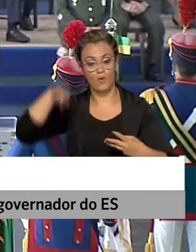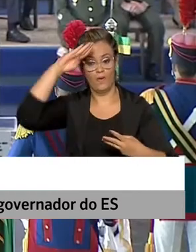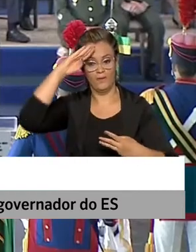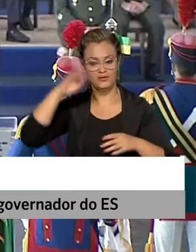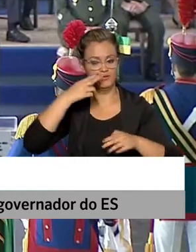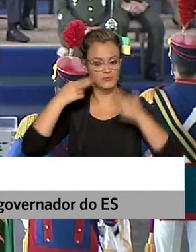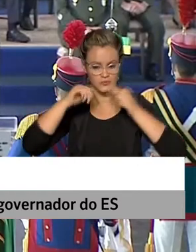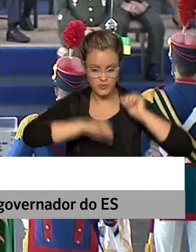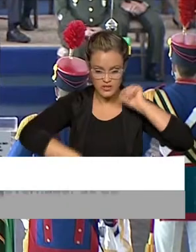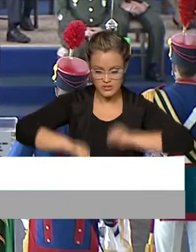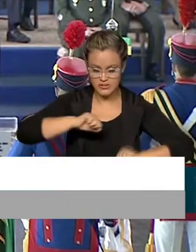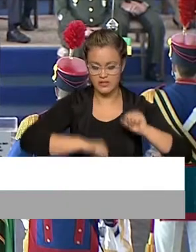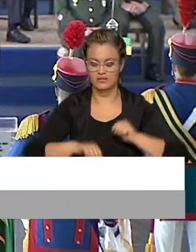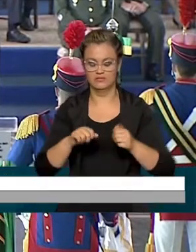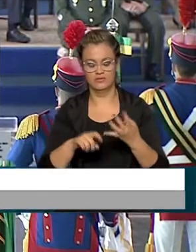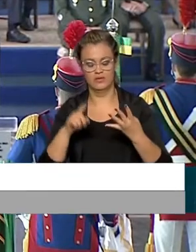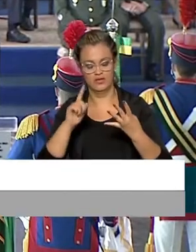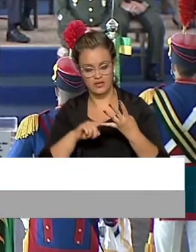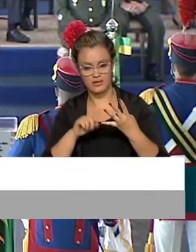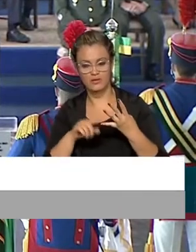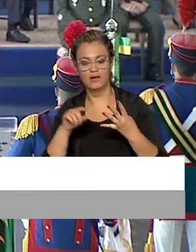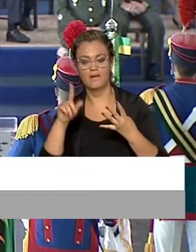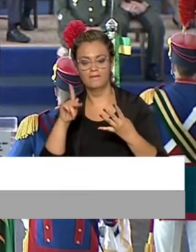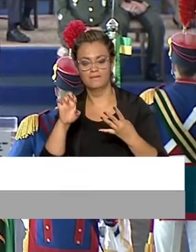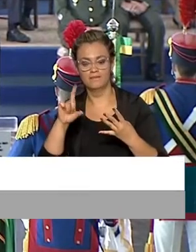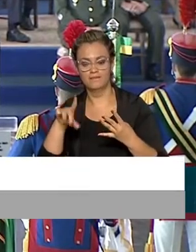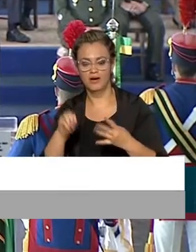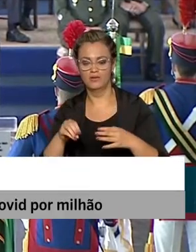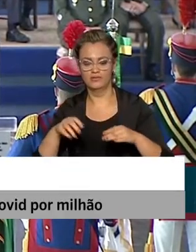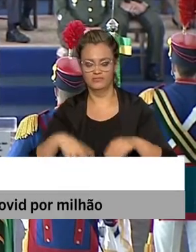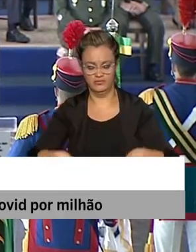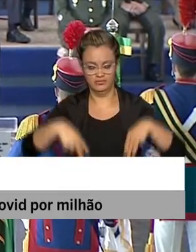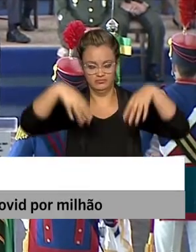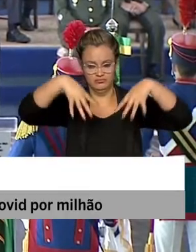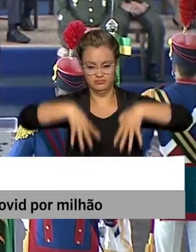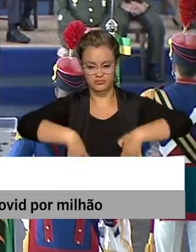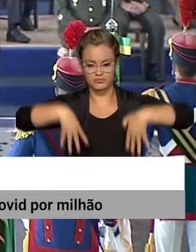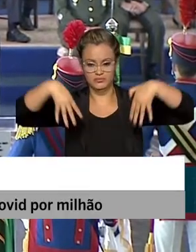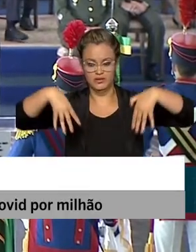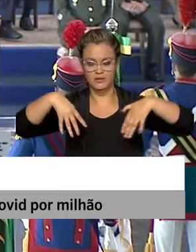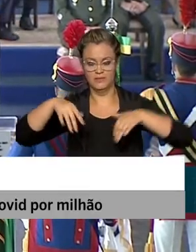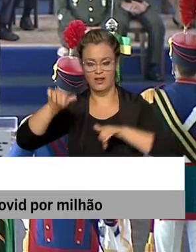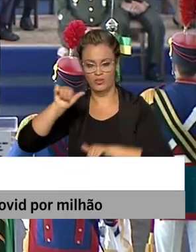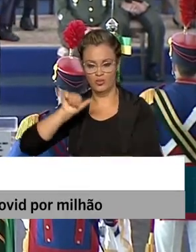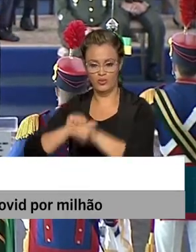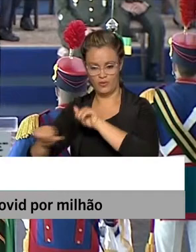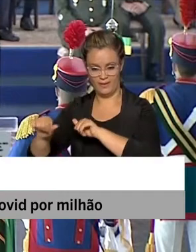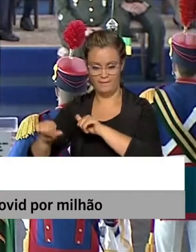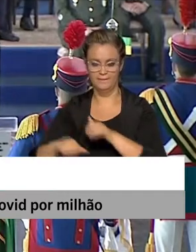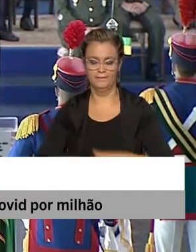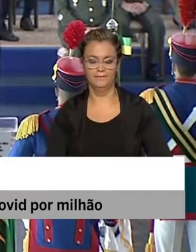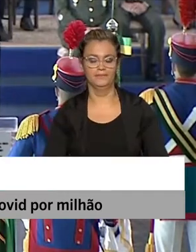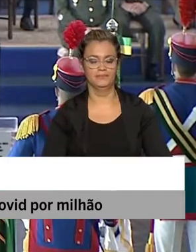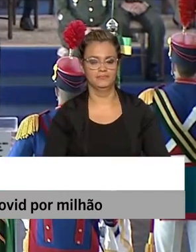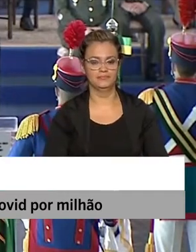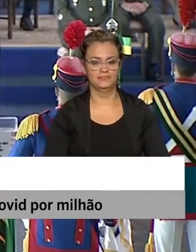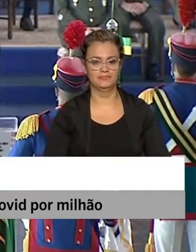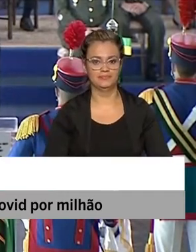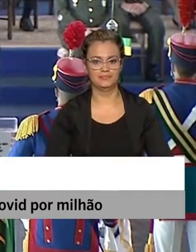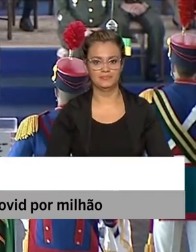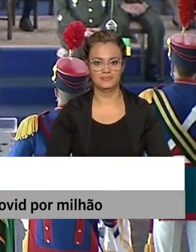do Exército e o general Paulo Sérgio ocuparão o local para a transmissão do cargo.